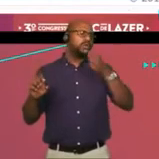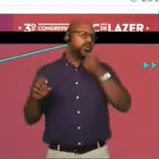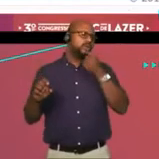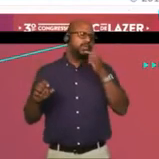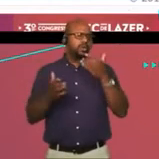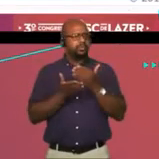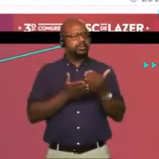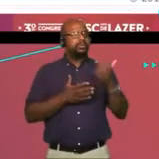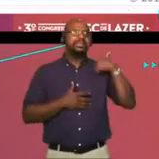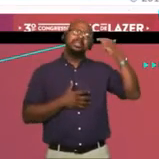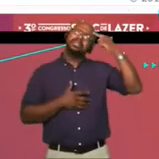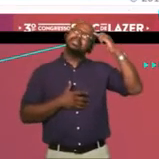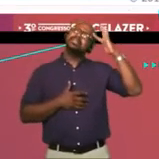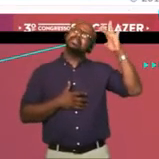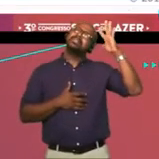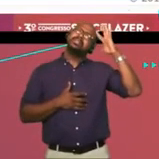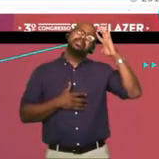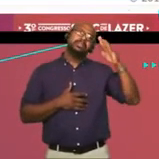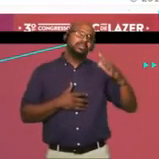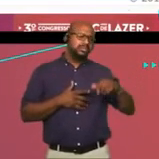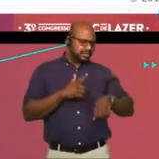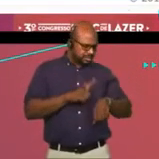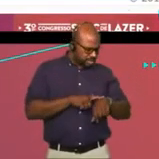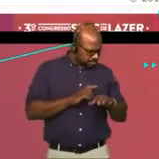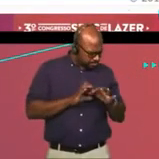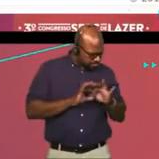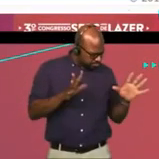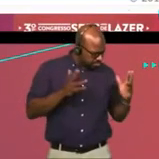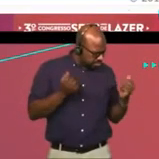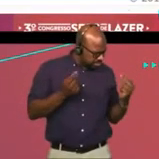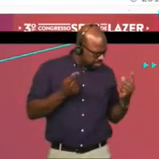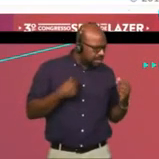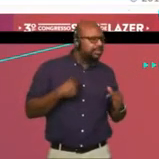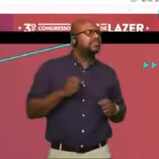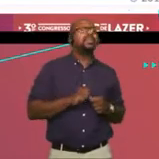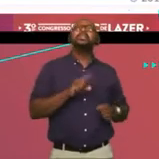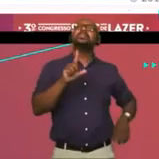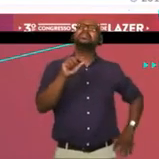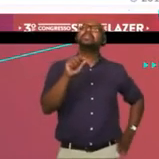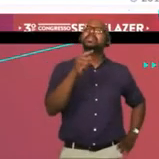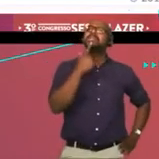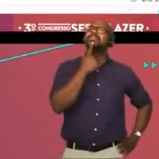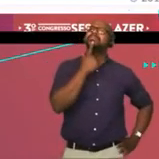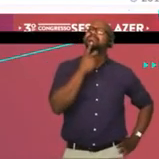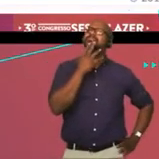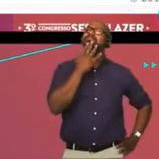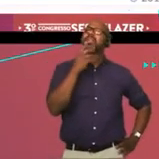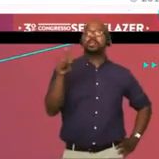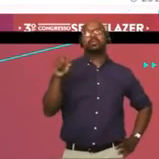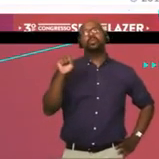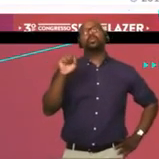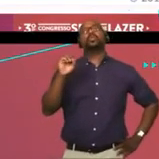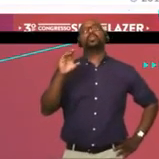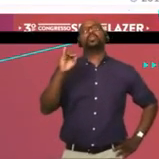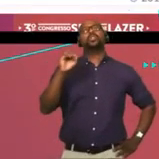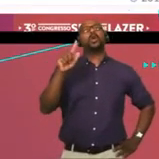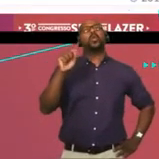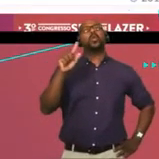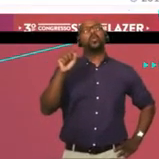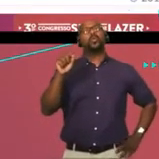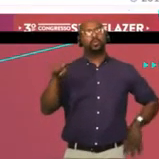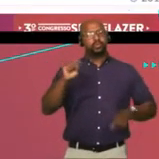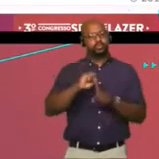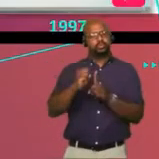o que que o homem vai fazer com o tempo que ele tem disponível as duas obras clássicas dos sociólogos que